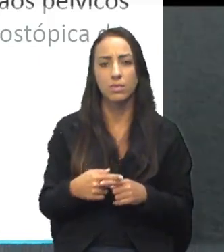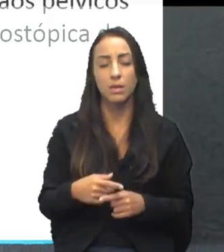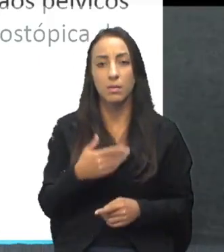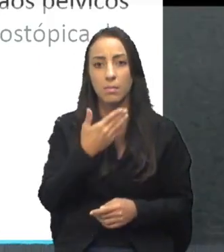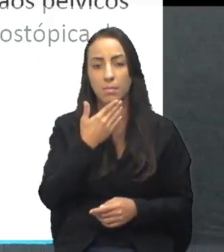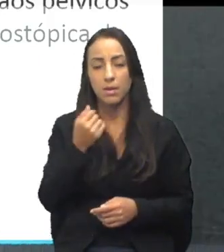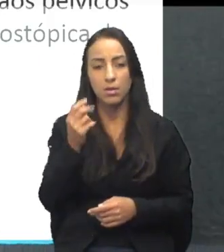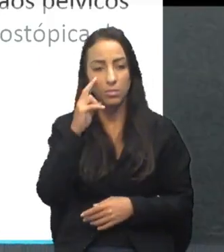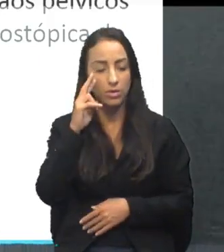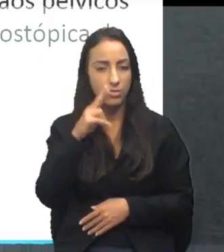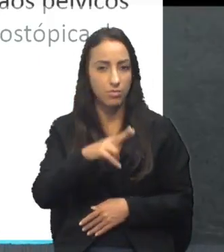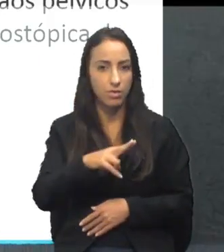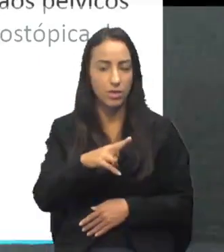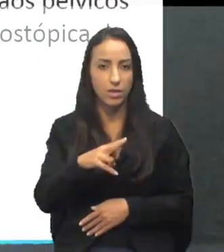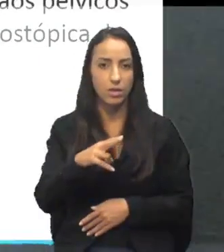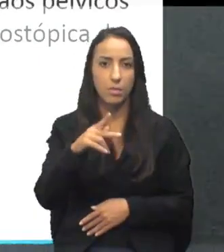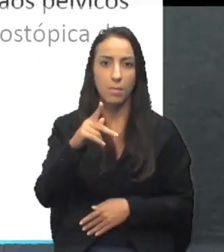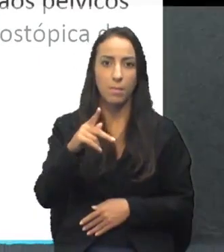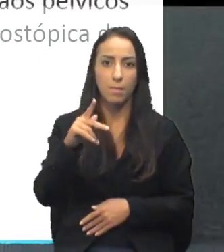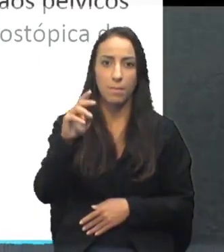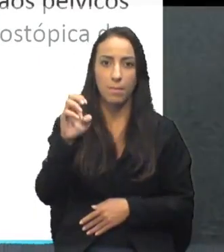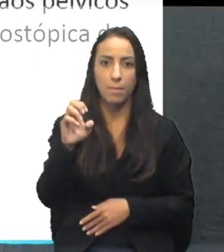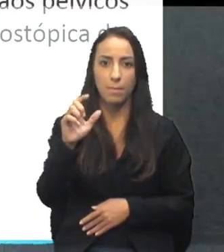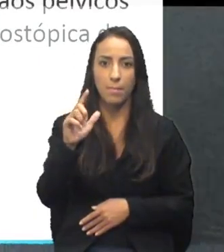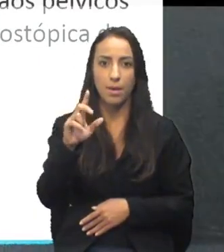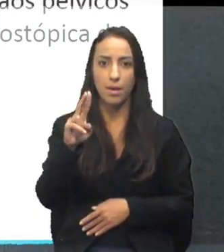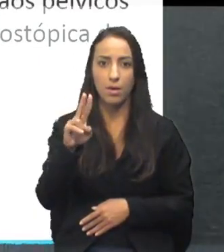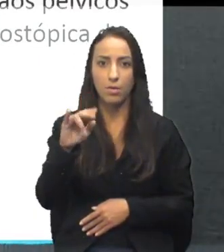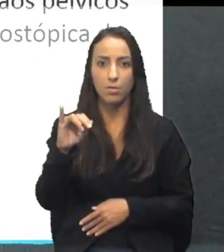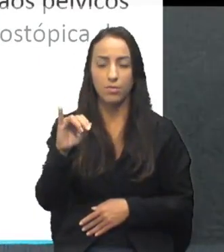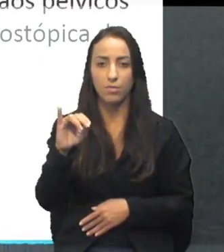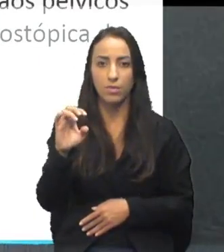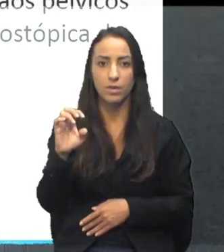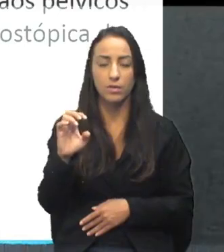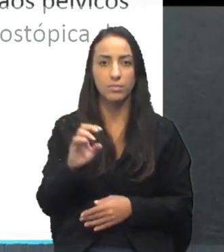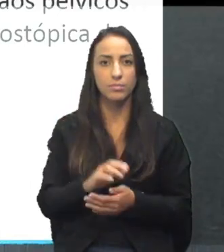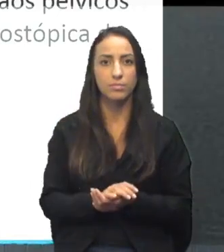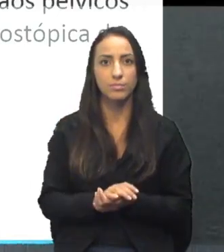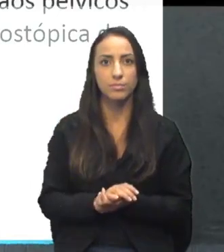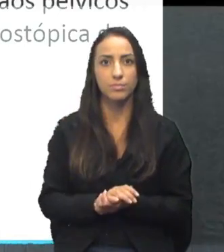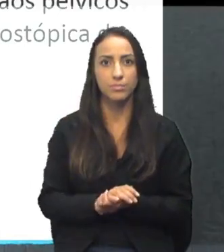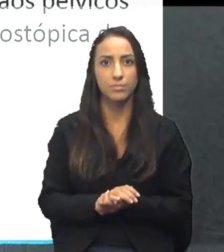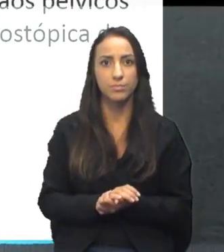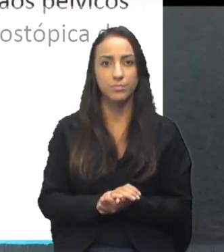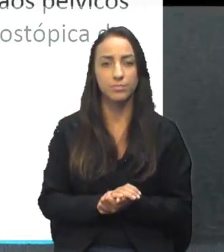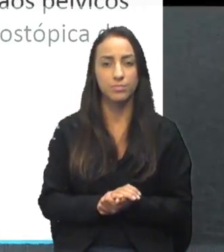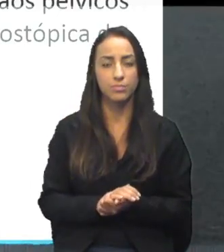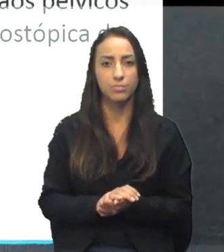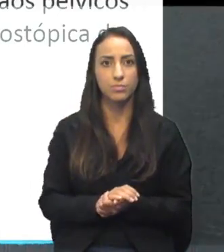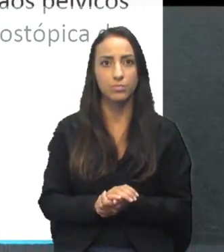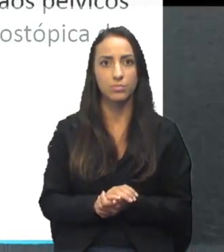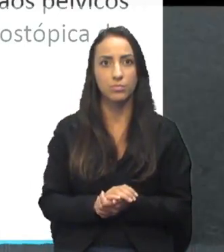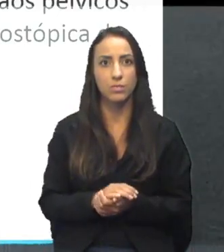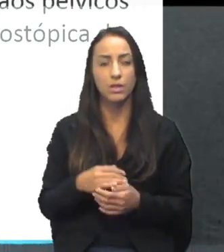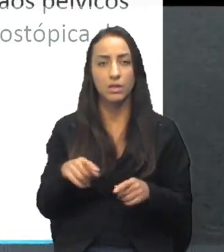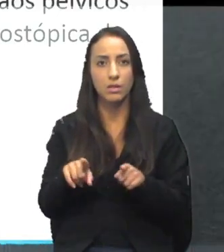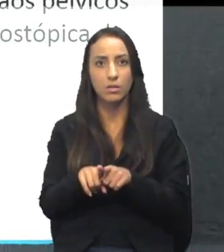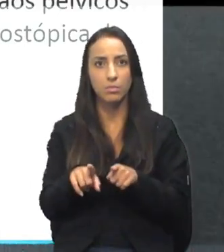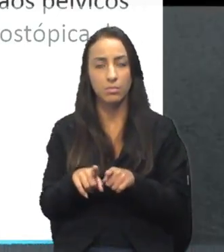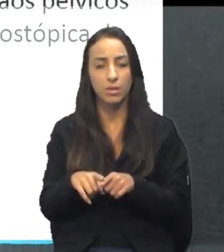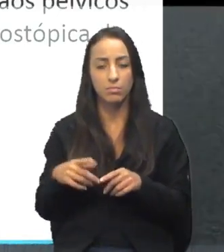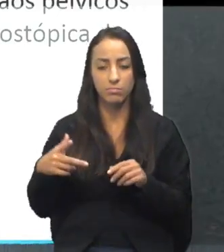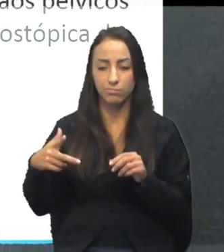órgãos pélvicos, tá? Durante a abertura ou a cirurgia laparoscópica